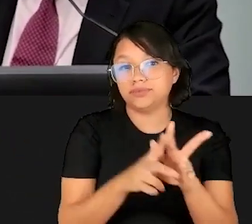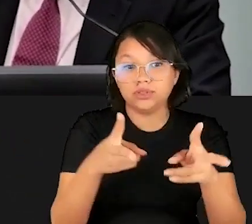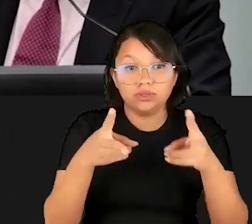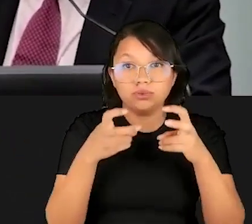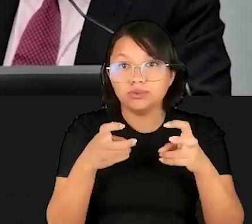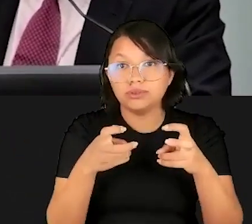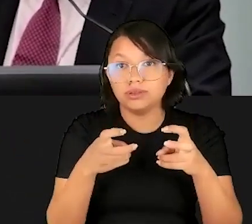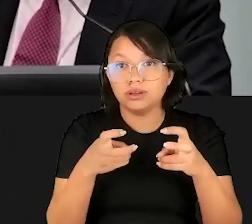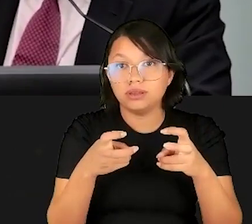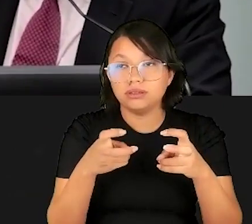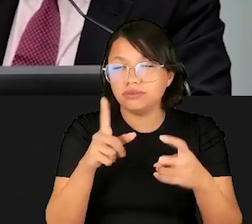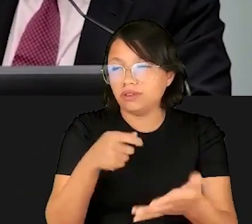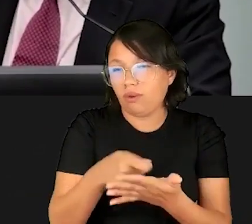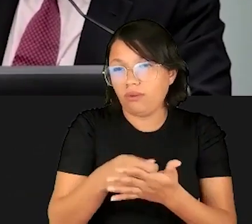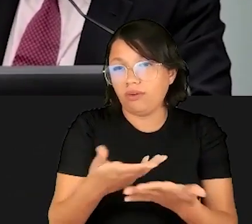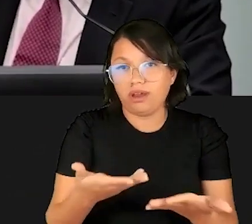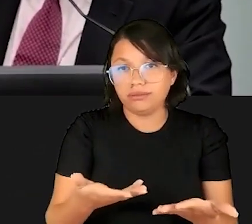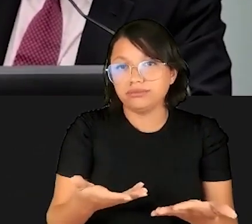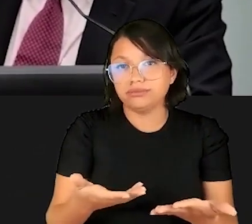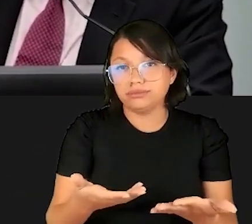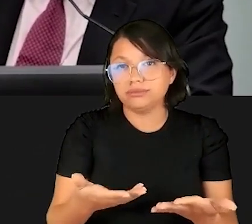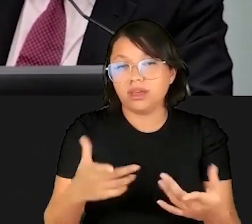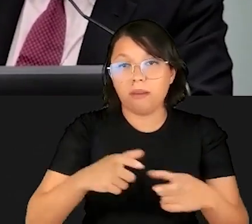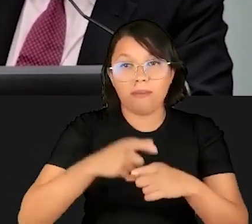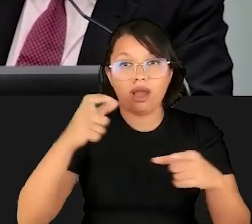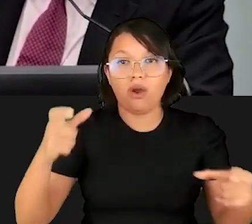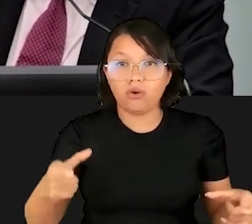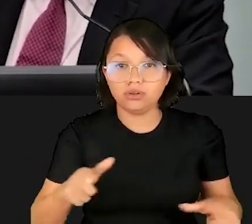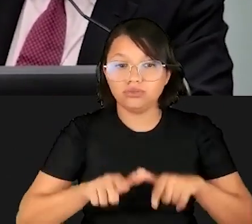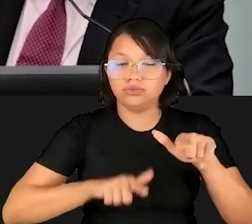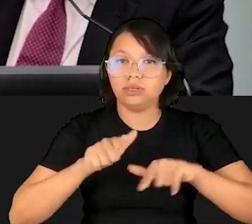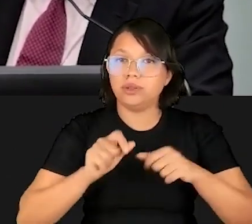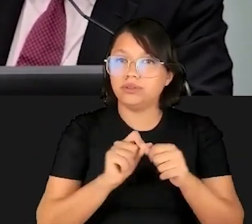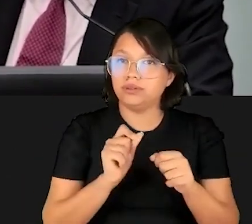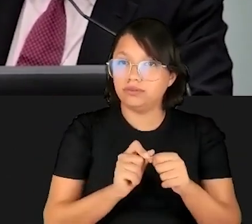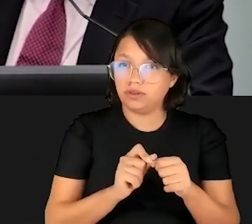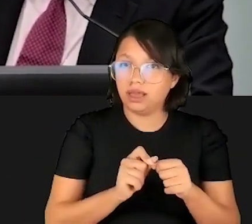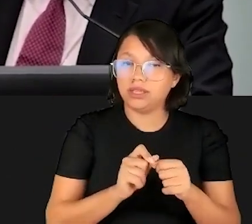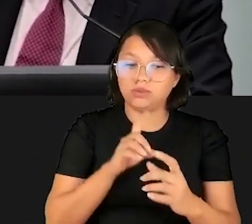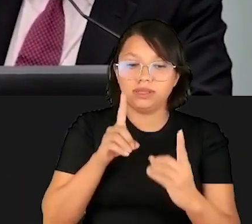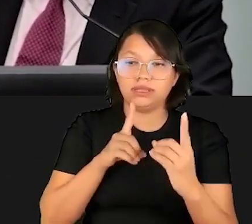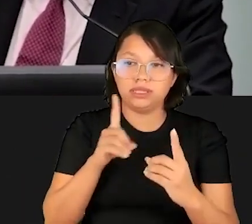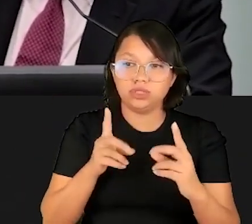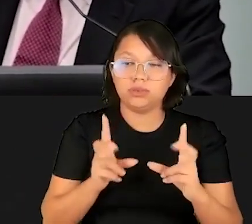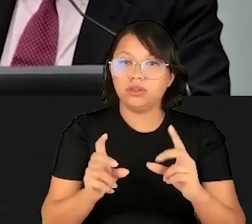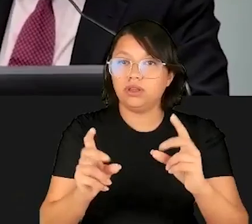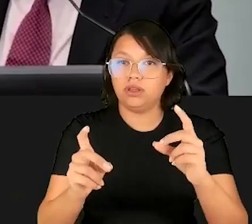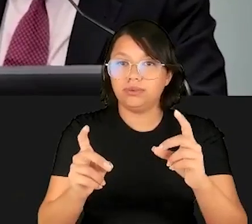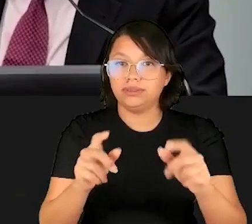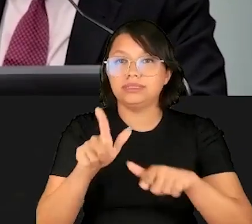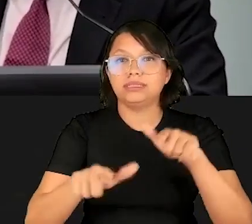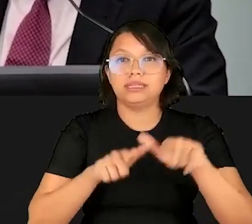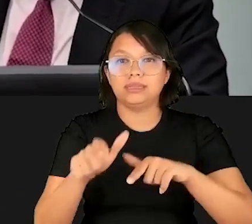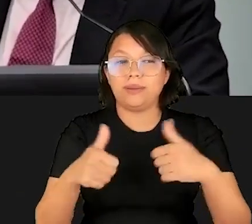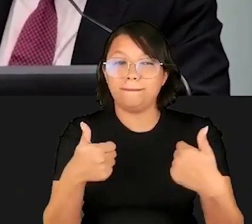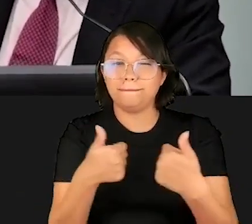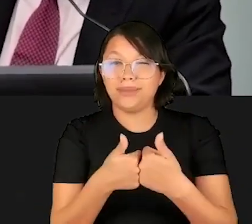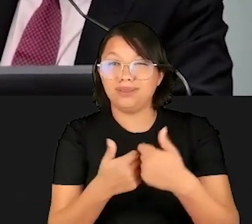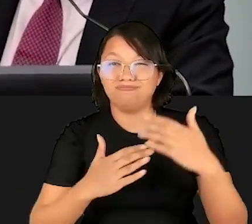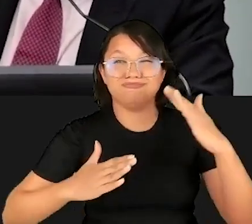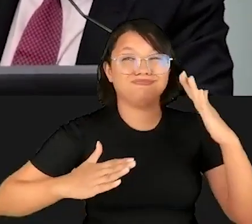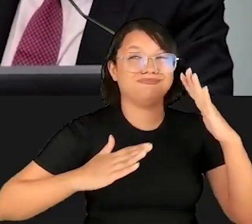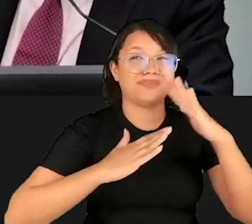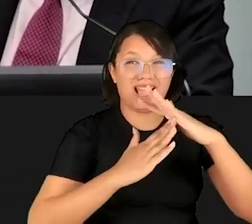cumprida. E a maior parte dos serviços que faz diagnóstico e atendimento de câncer no Brasil está trabalhando muito próximo do seu limite.